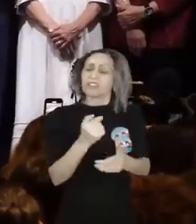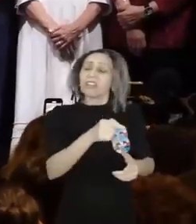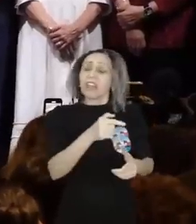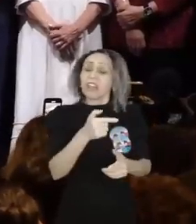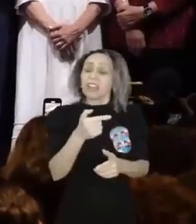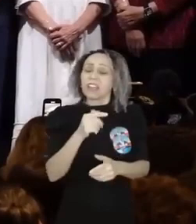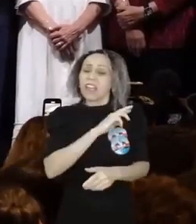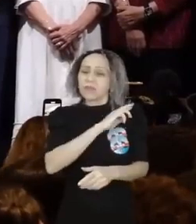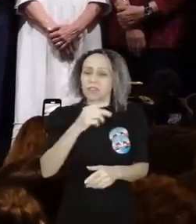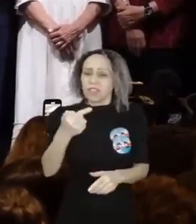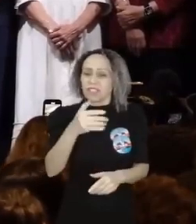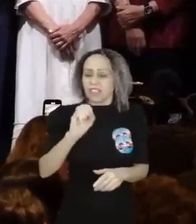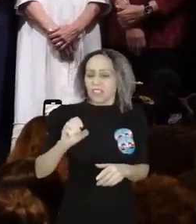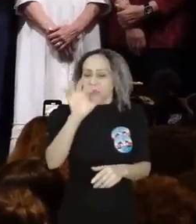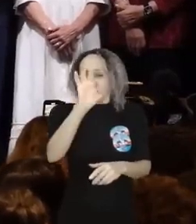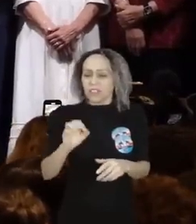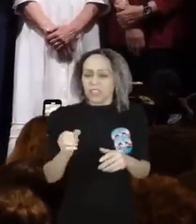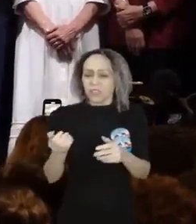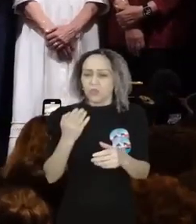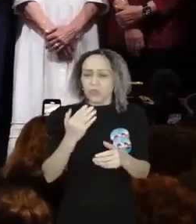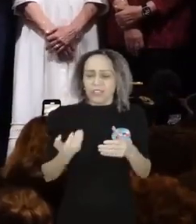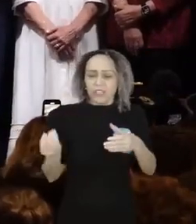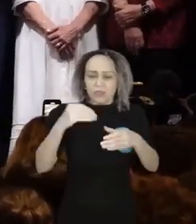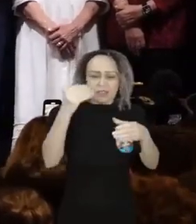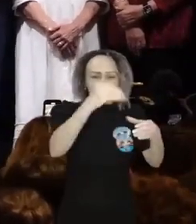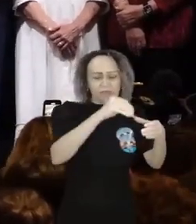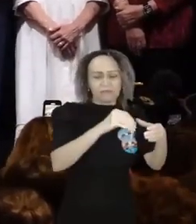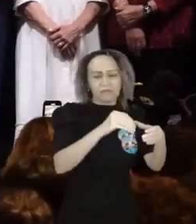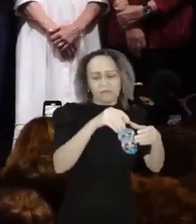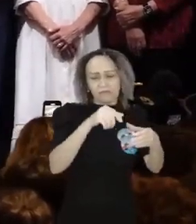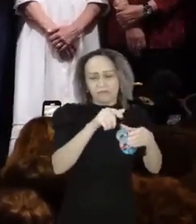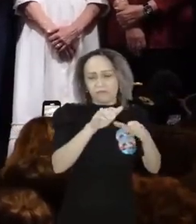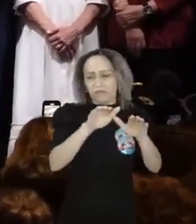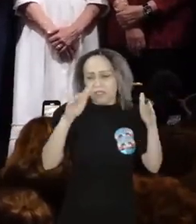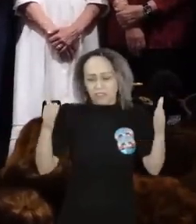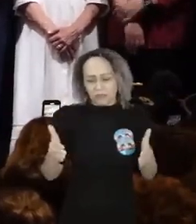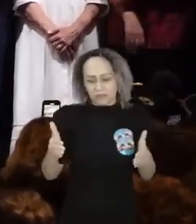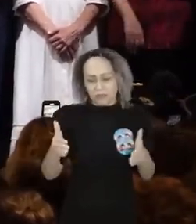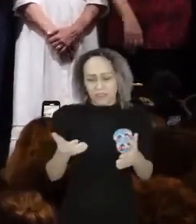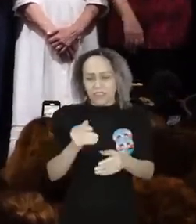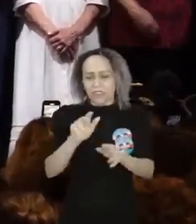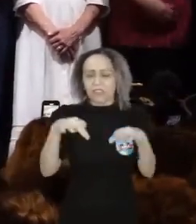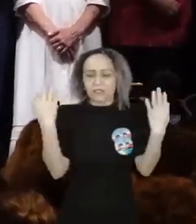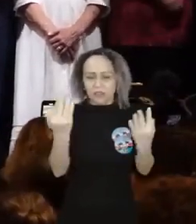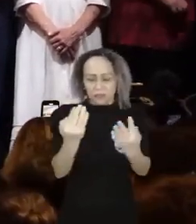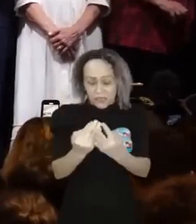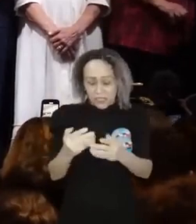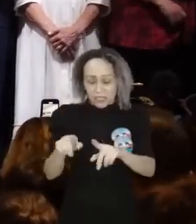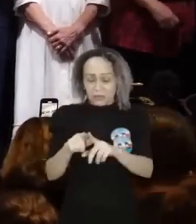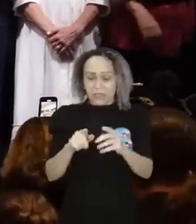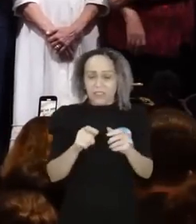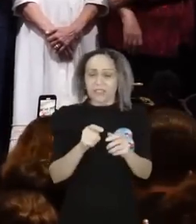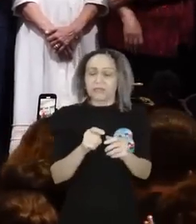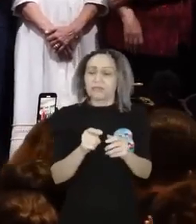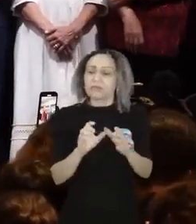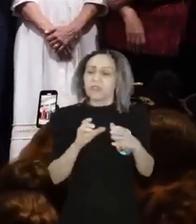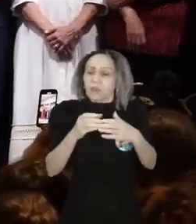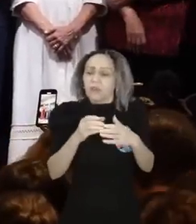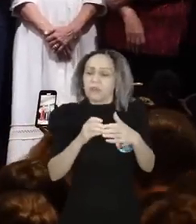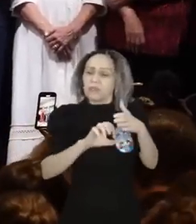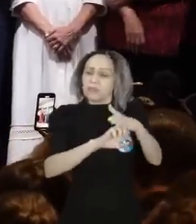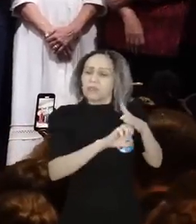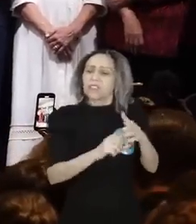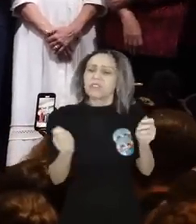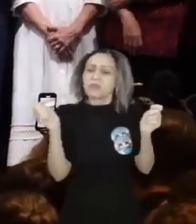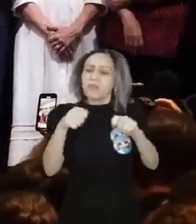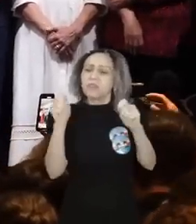mesas. Com todos os incentivos possíveis aos micros e pequenos empreendedores para que eles possam colocar